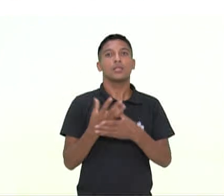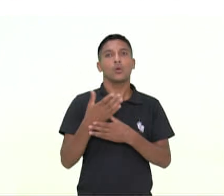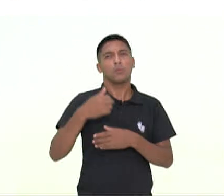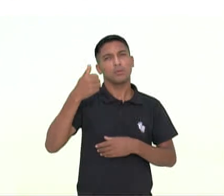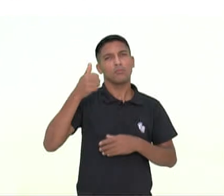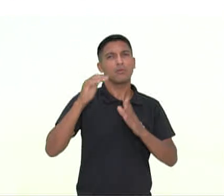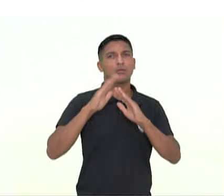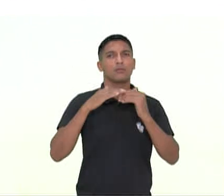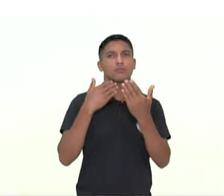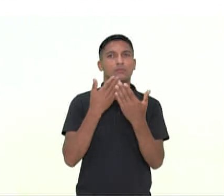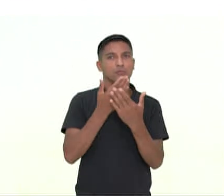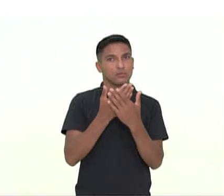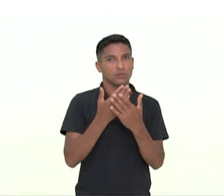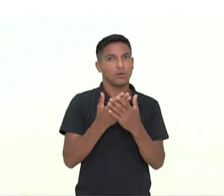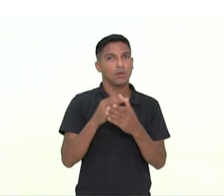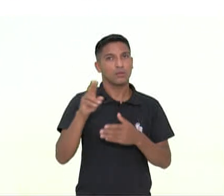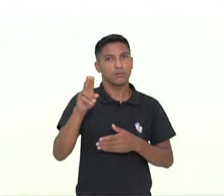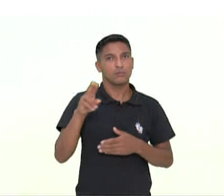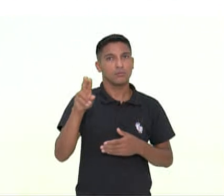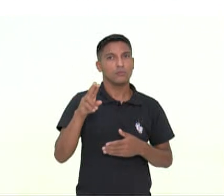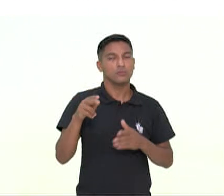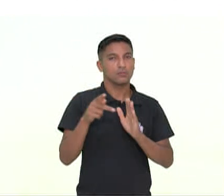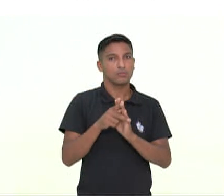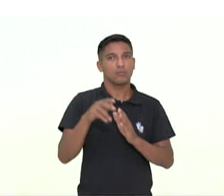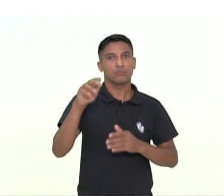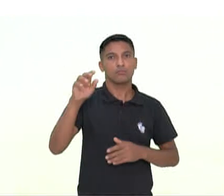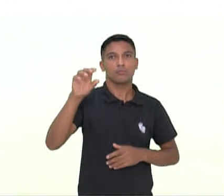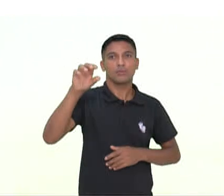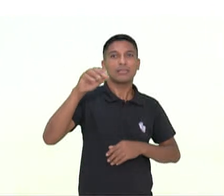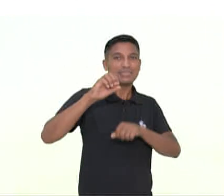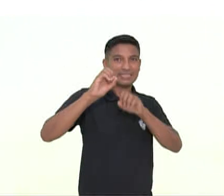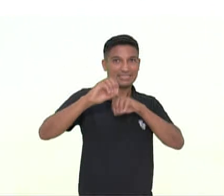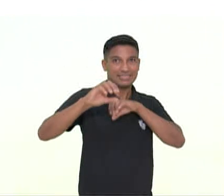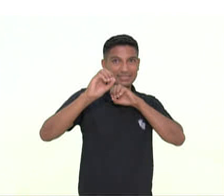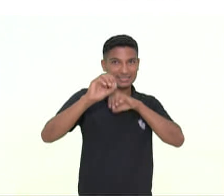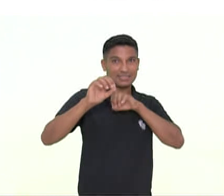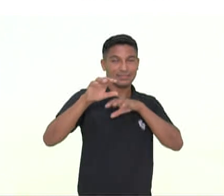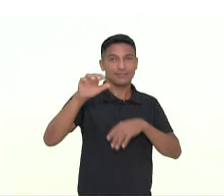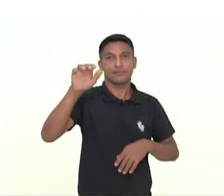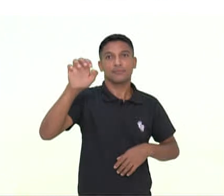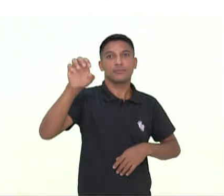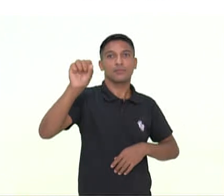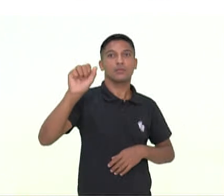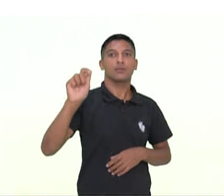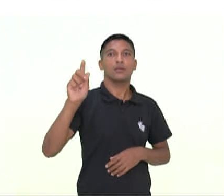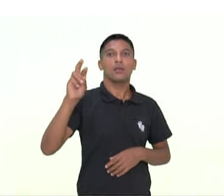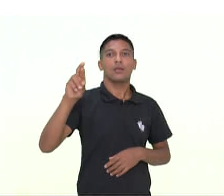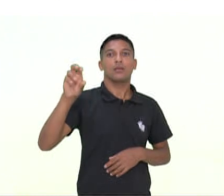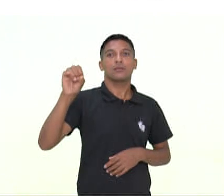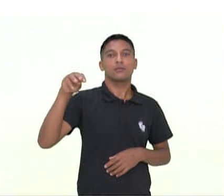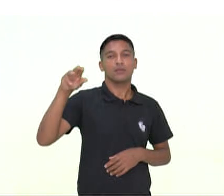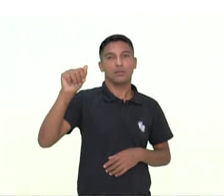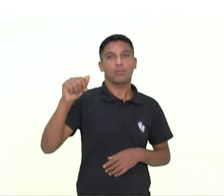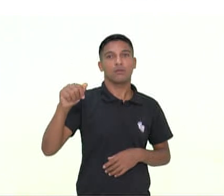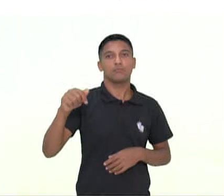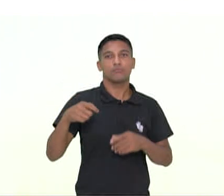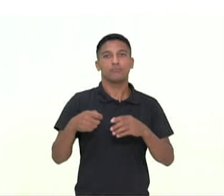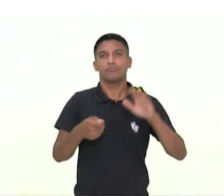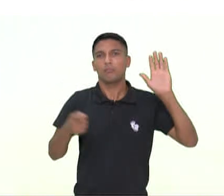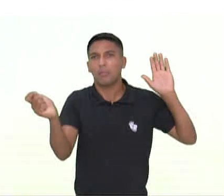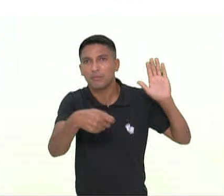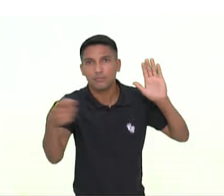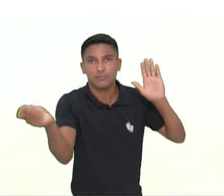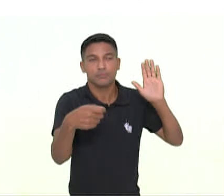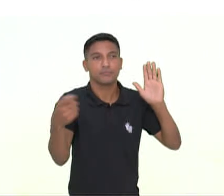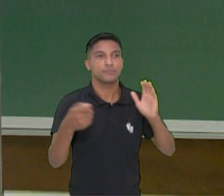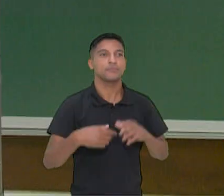atualmente existe apenas a esgrima esportiva dividida em três diferentes tipos de armas espada